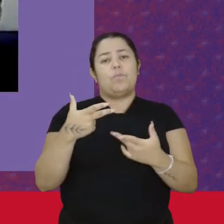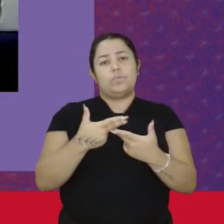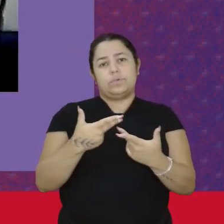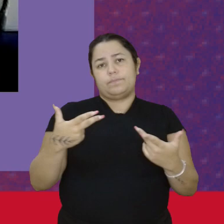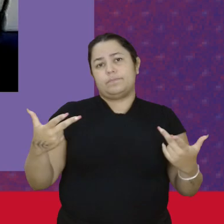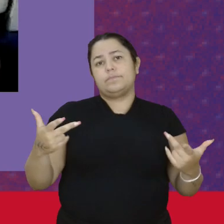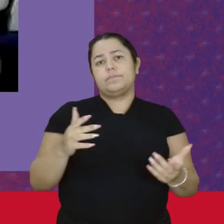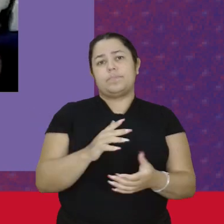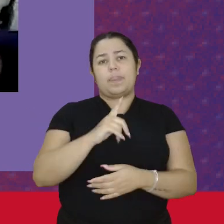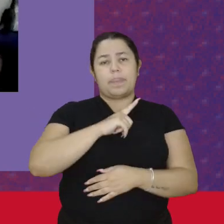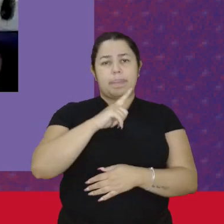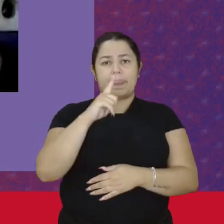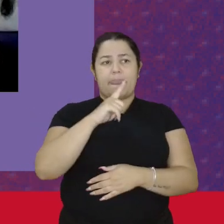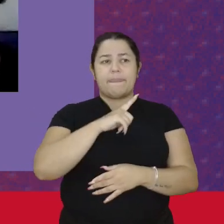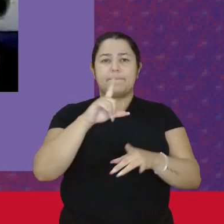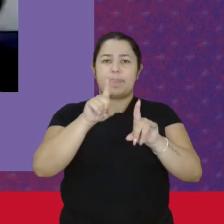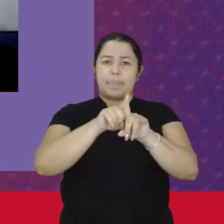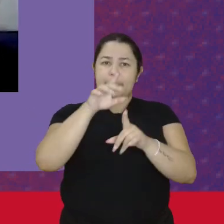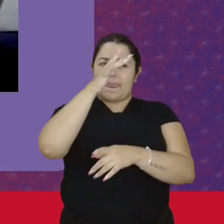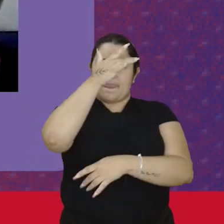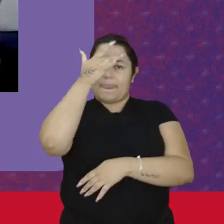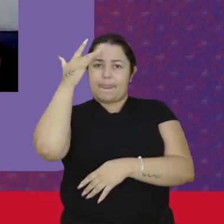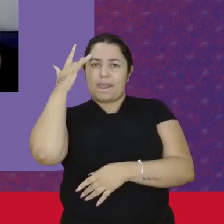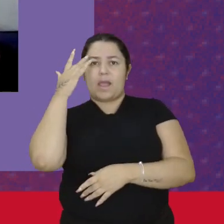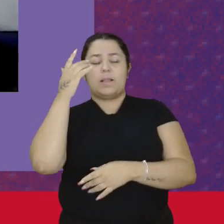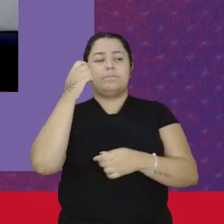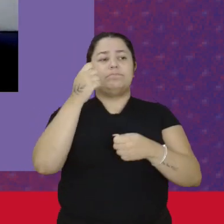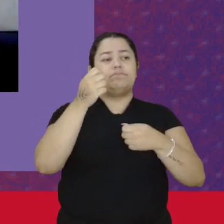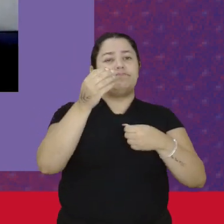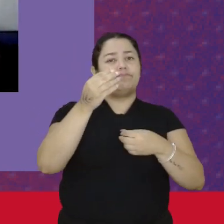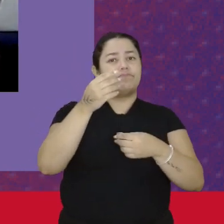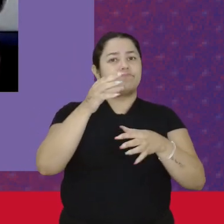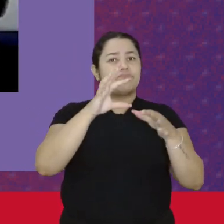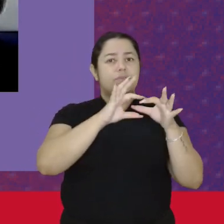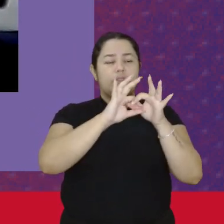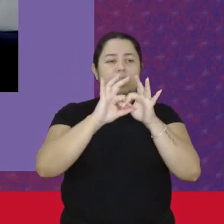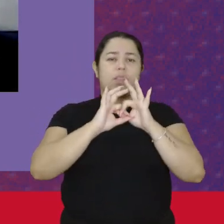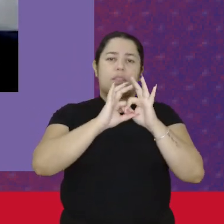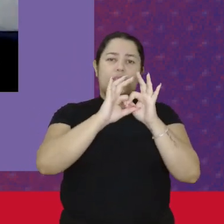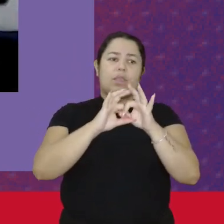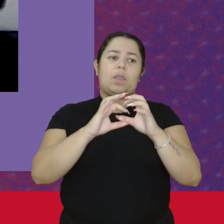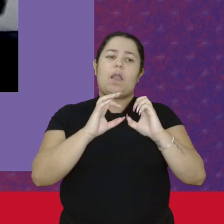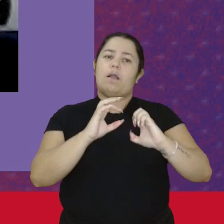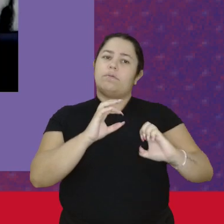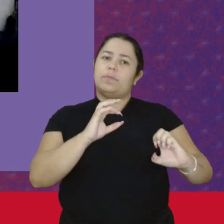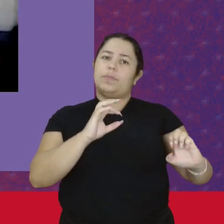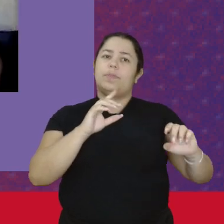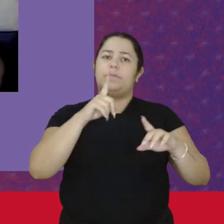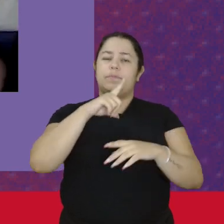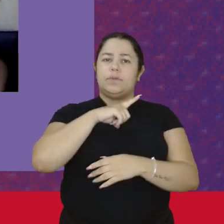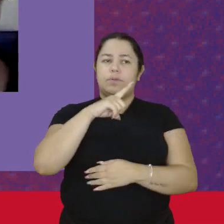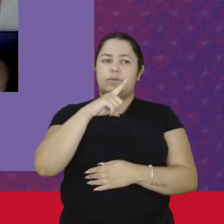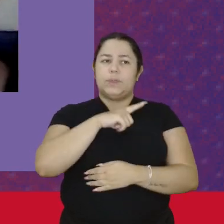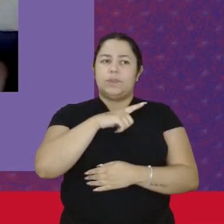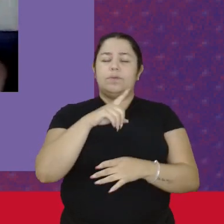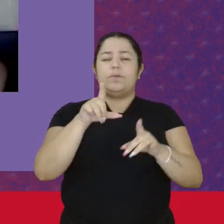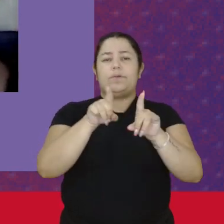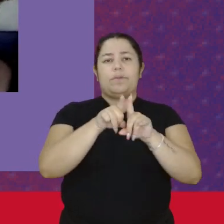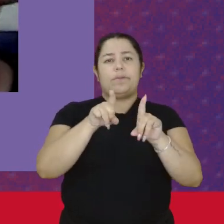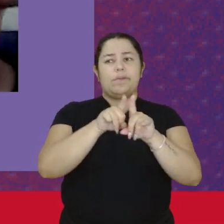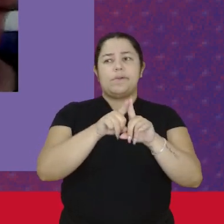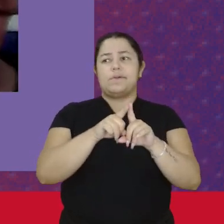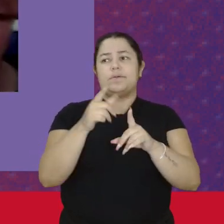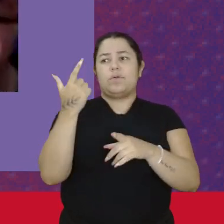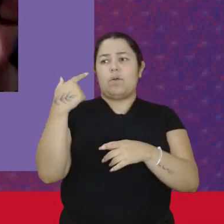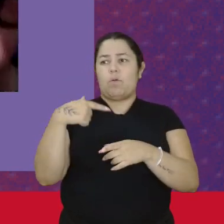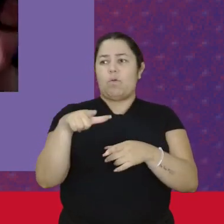de termos pessoas que estávamos vinculadas a organizações de esquerda que tinham nessas outras